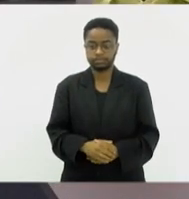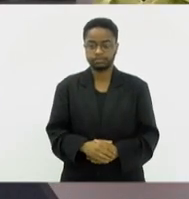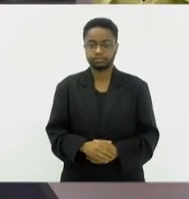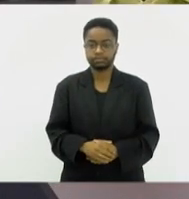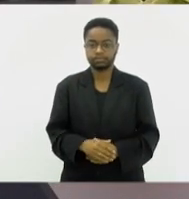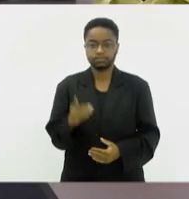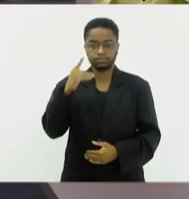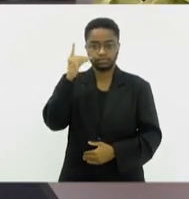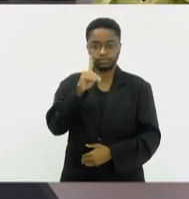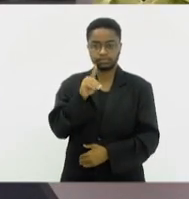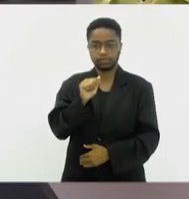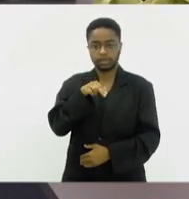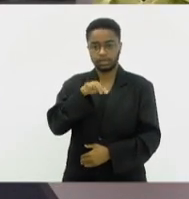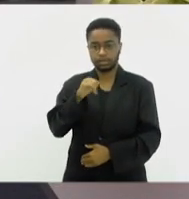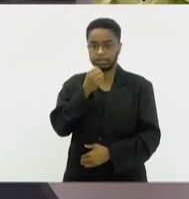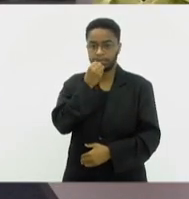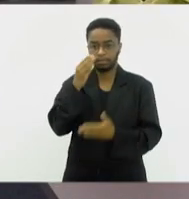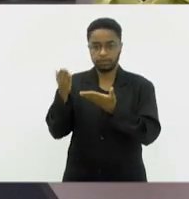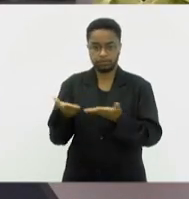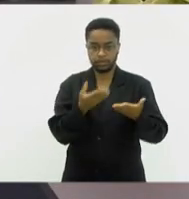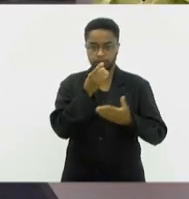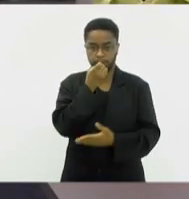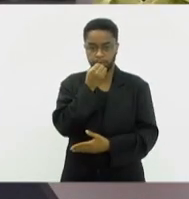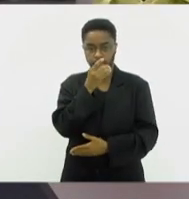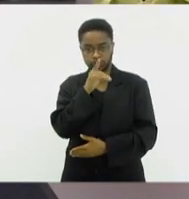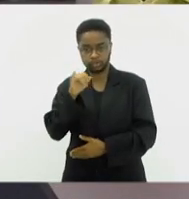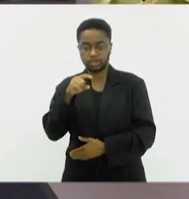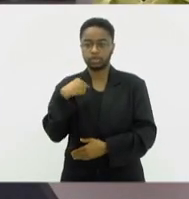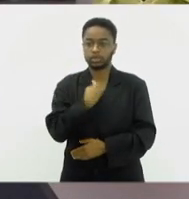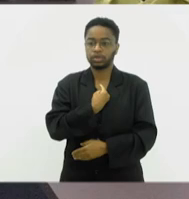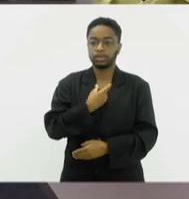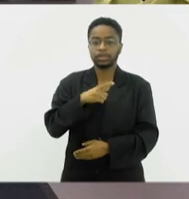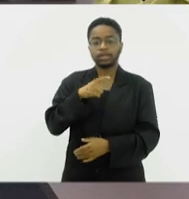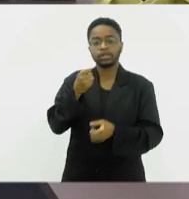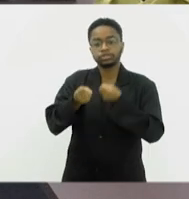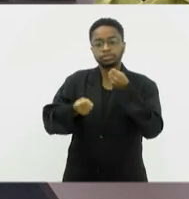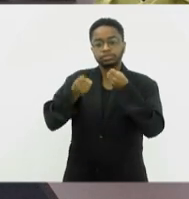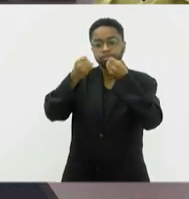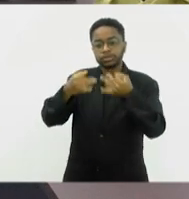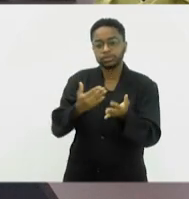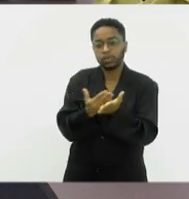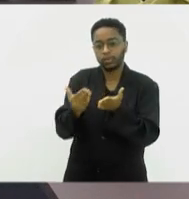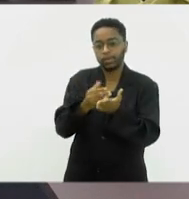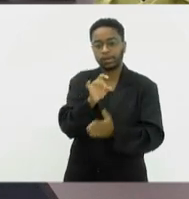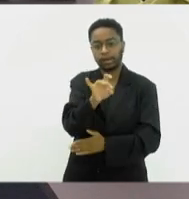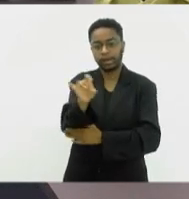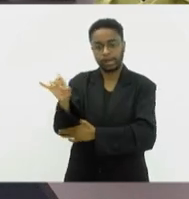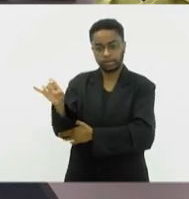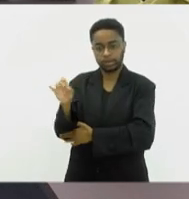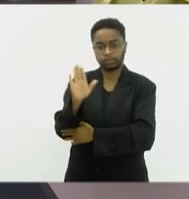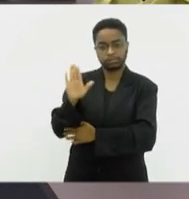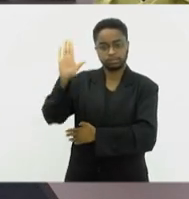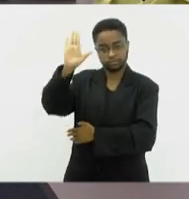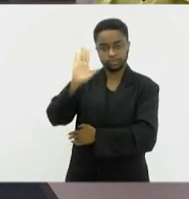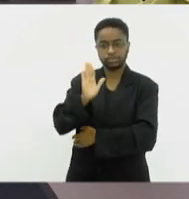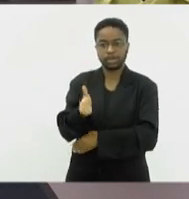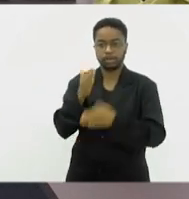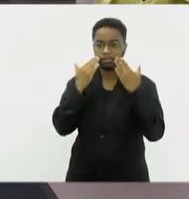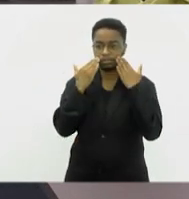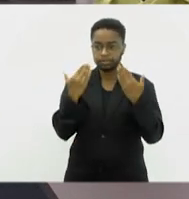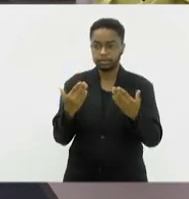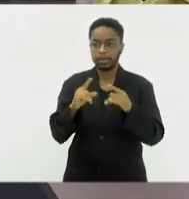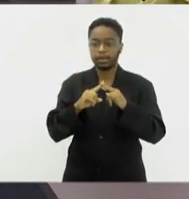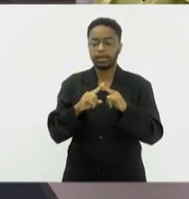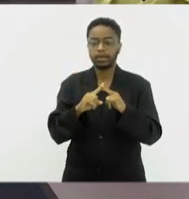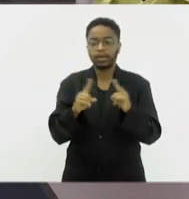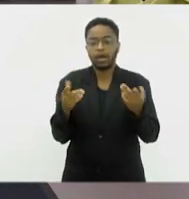Deputada Dani Monteiro, bem-vinda, bom dia. A gente fez uma explanação inicial com cada candidato que se apresentou e